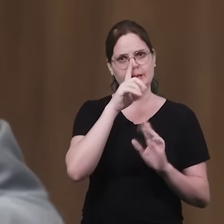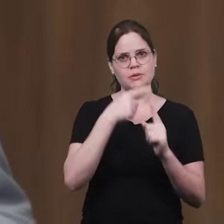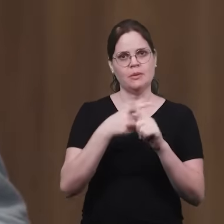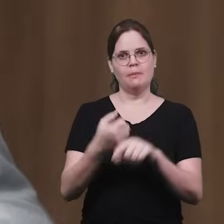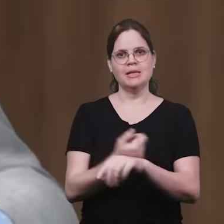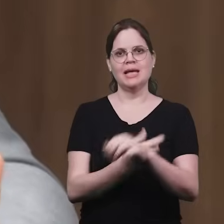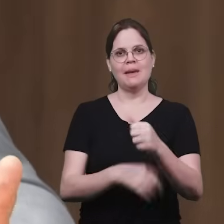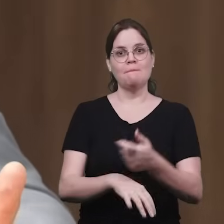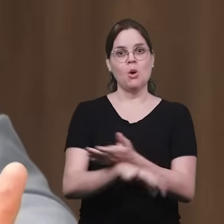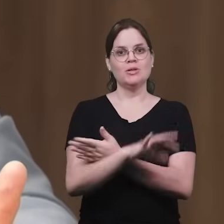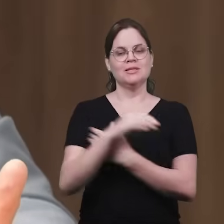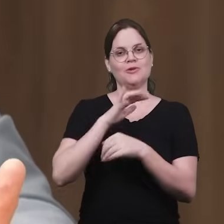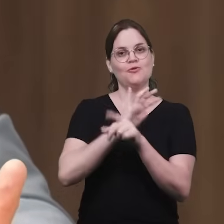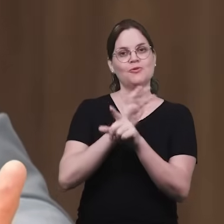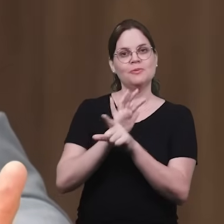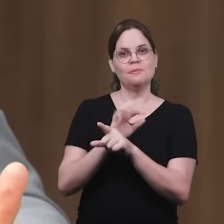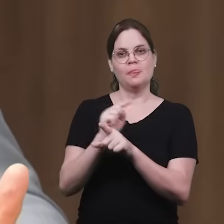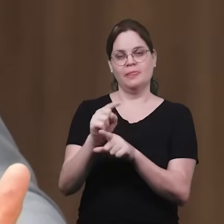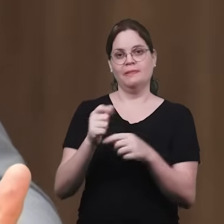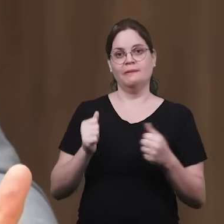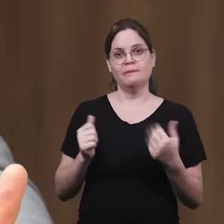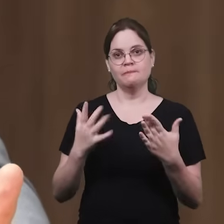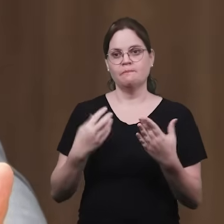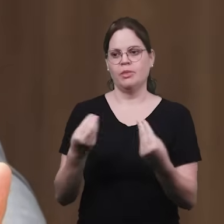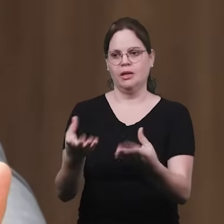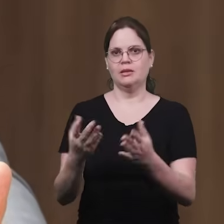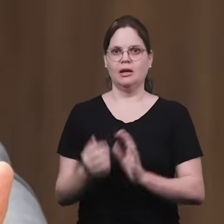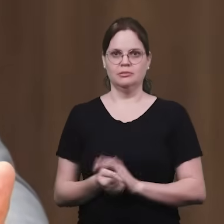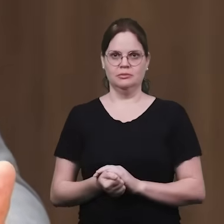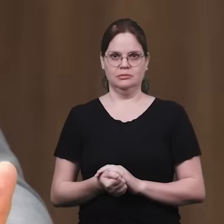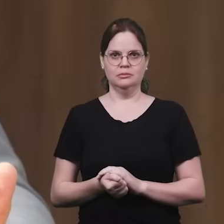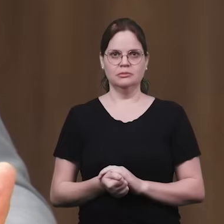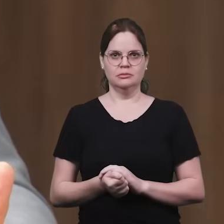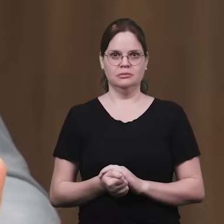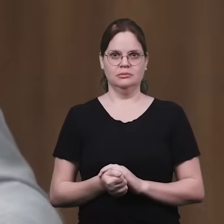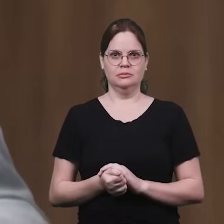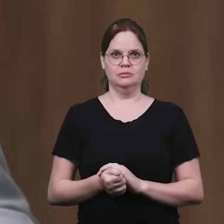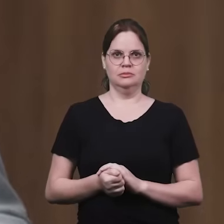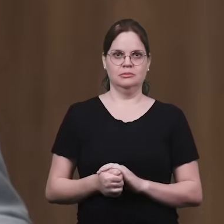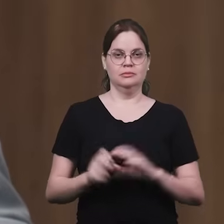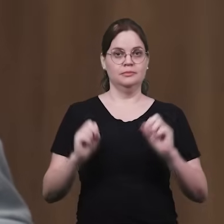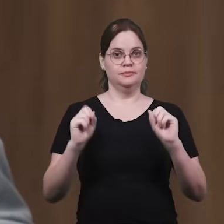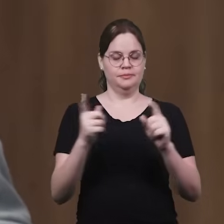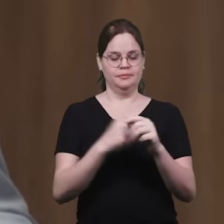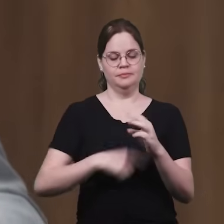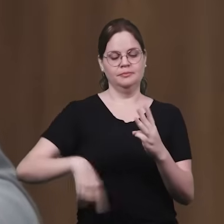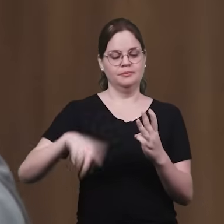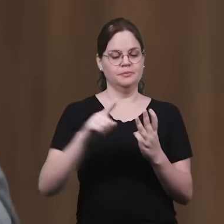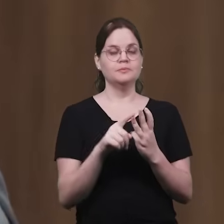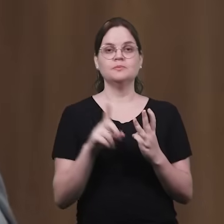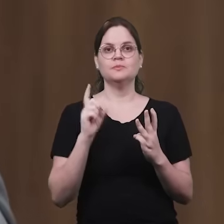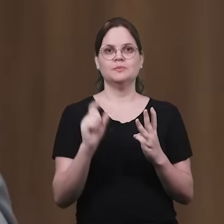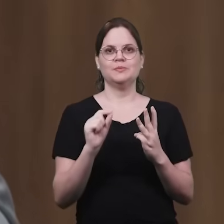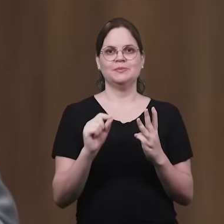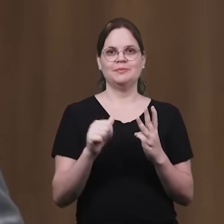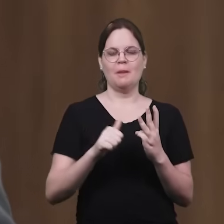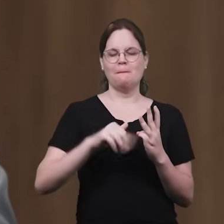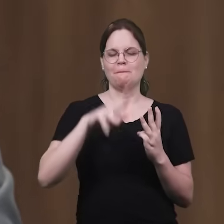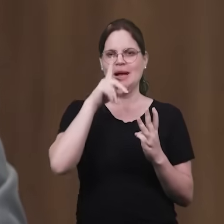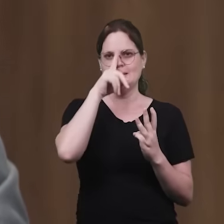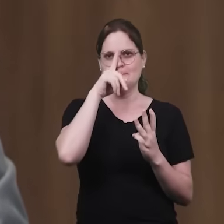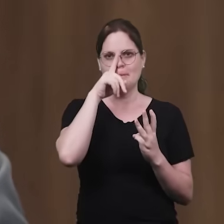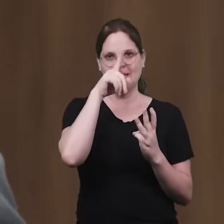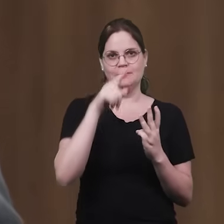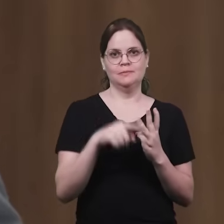Mas emocionalmente você vai e reage positivamente àquele pedido. É o segundo filtro. E o terceiro filtro, e